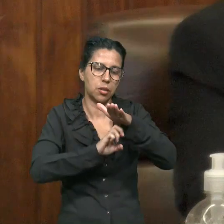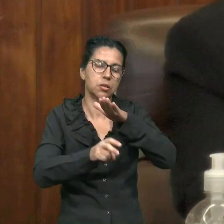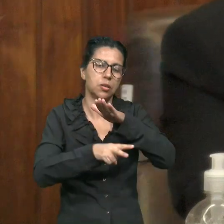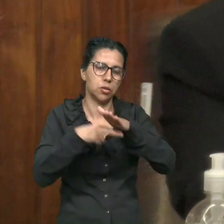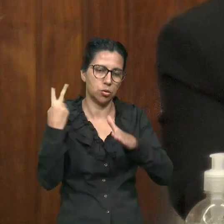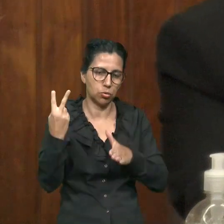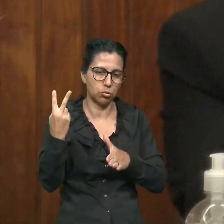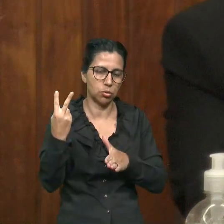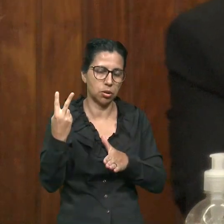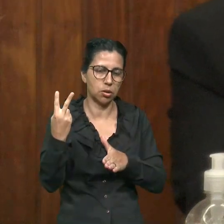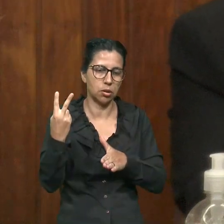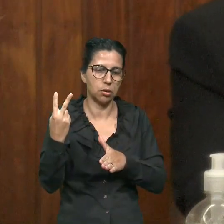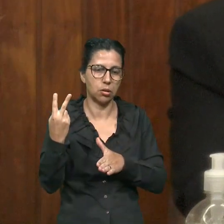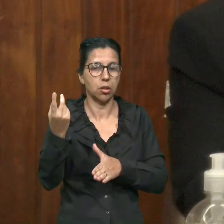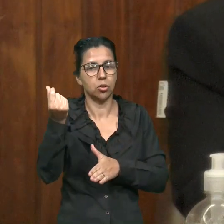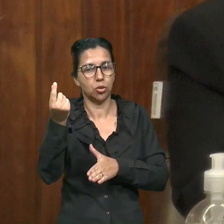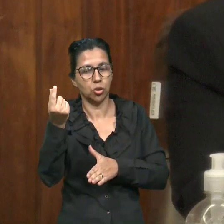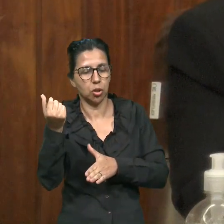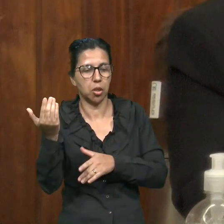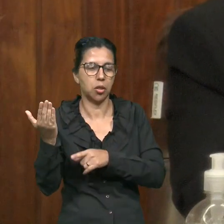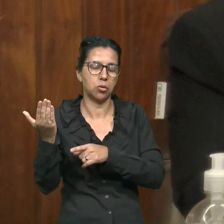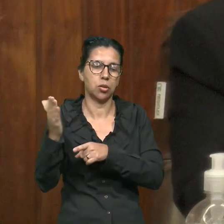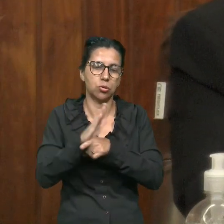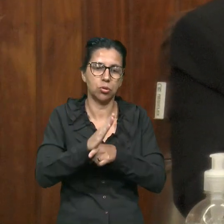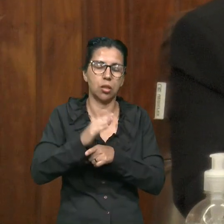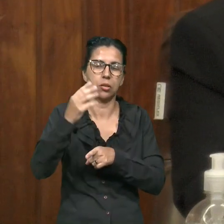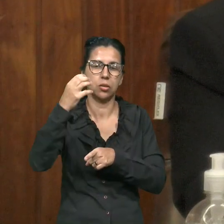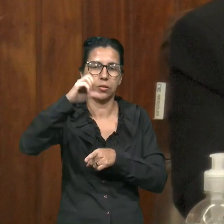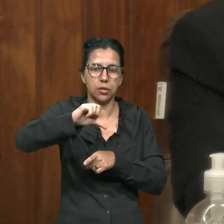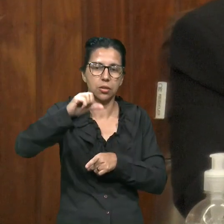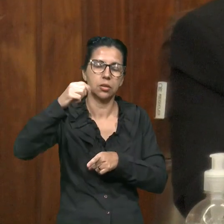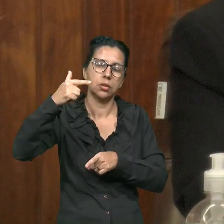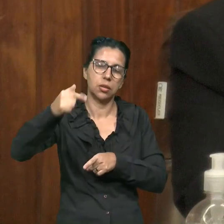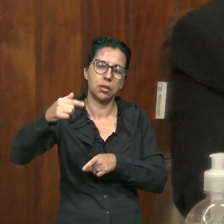Incorporadora Limitada, apresentou proposta no valor de